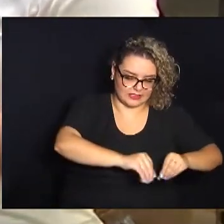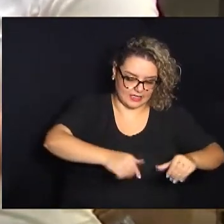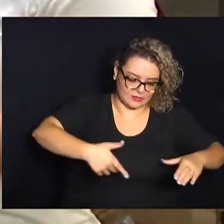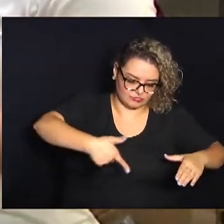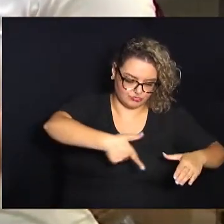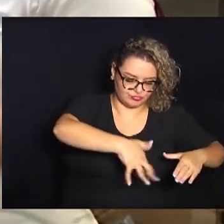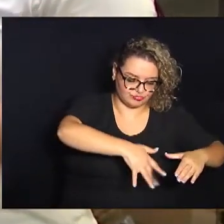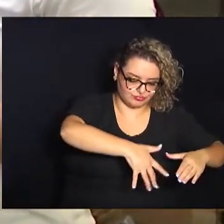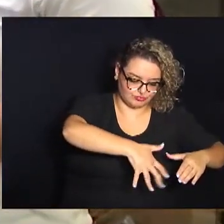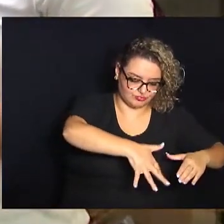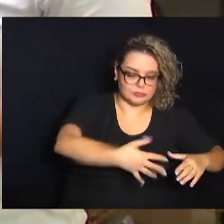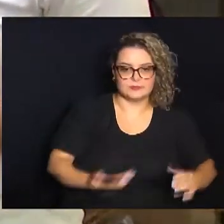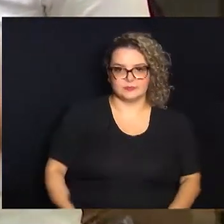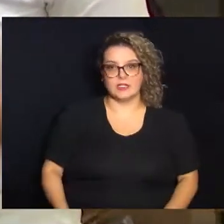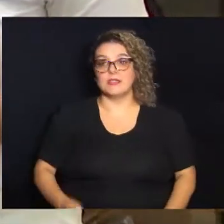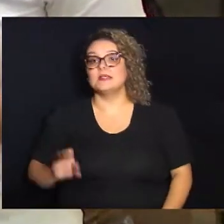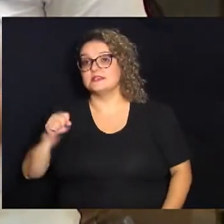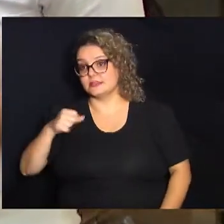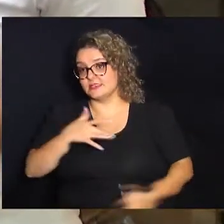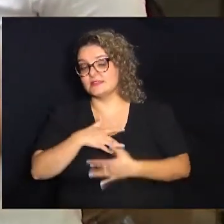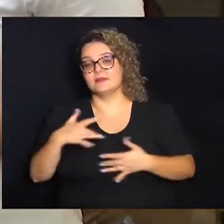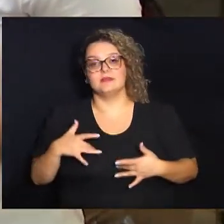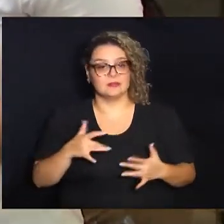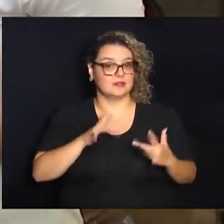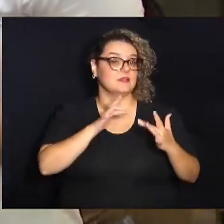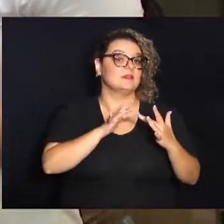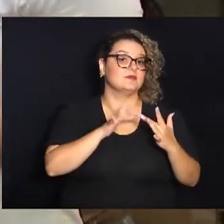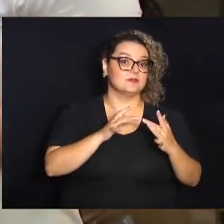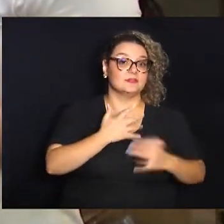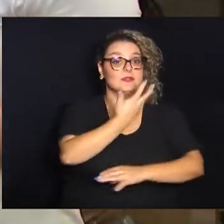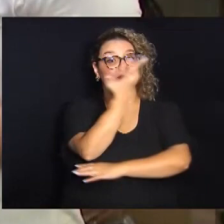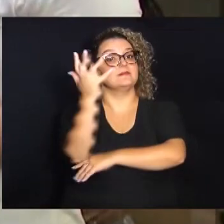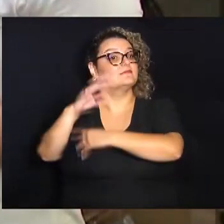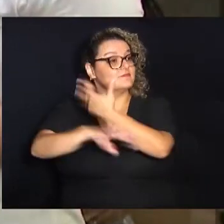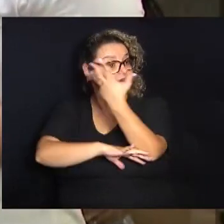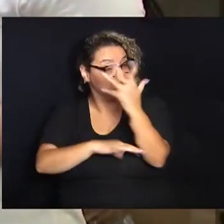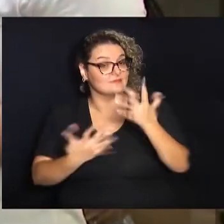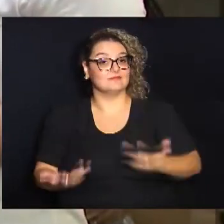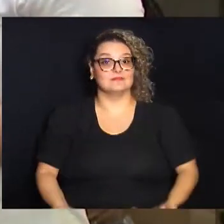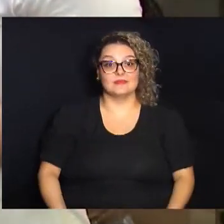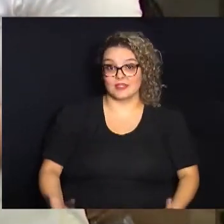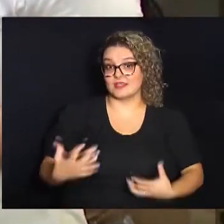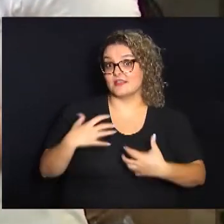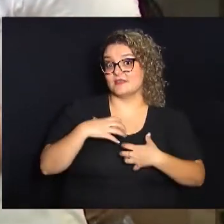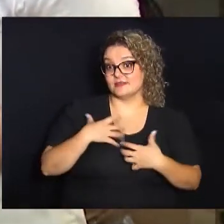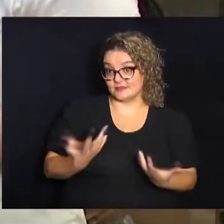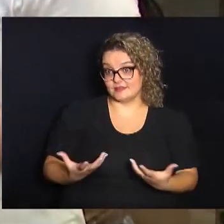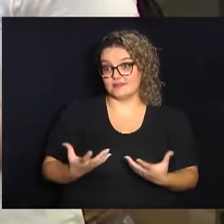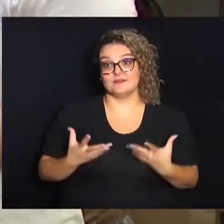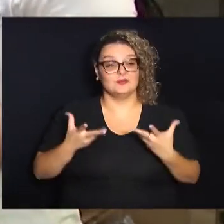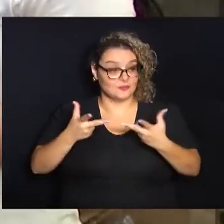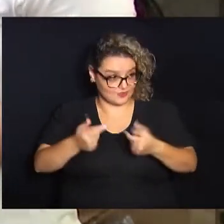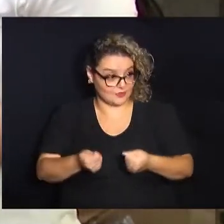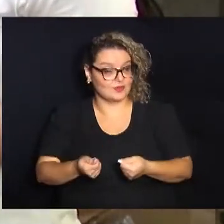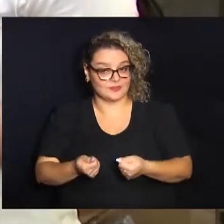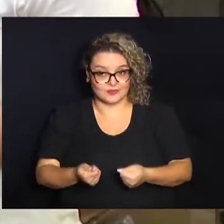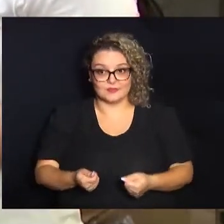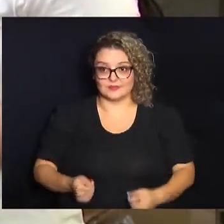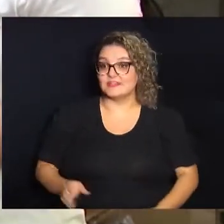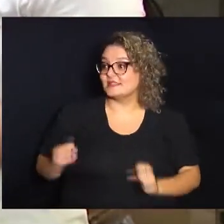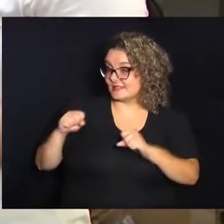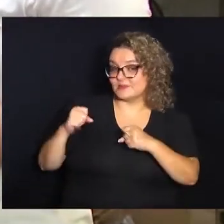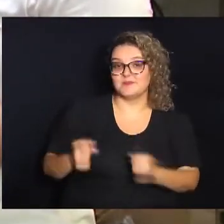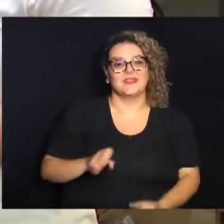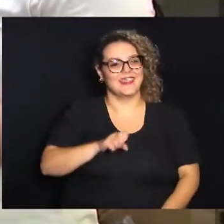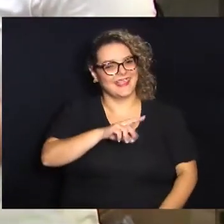saudável. Faz muito bem pra gente ter esse contato com a natureza e pros sentidos em geral, né? Sim, isso mesmo. Érica,